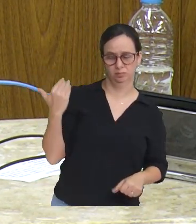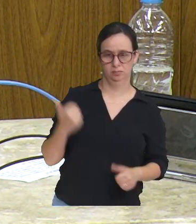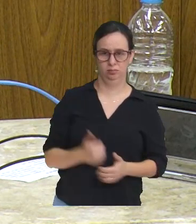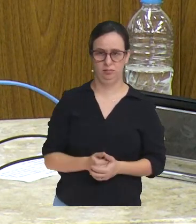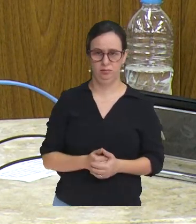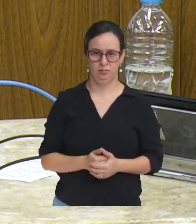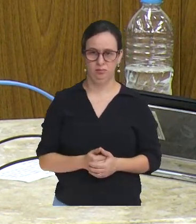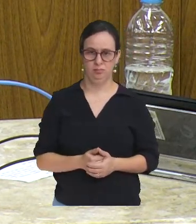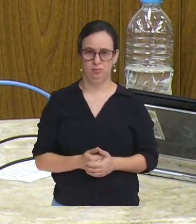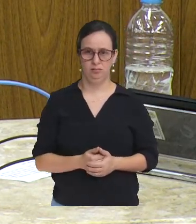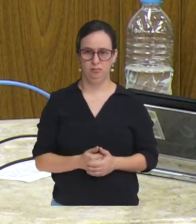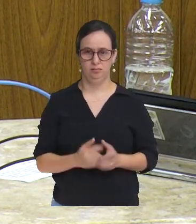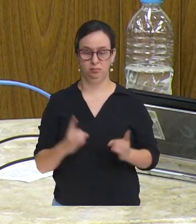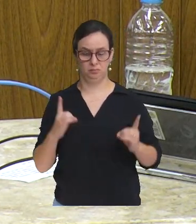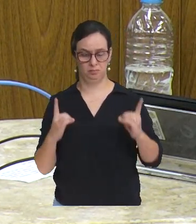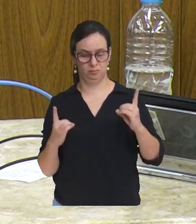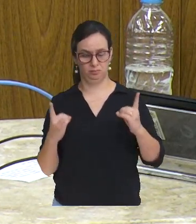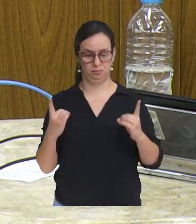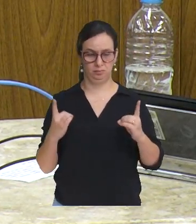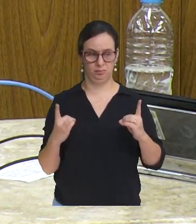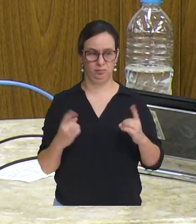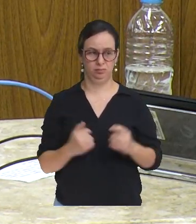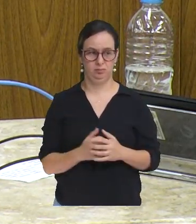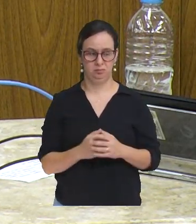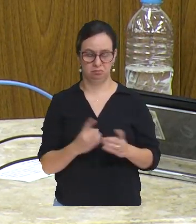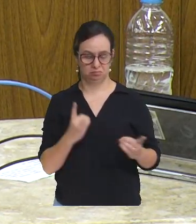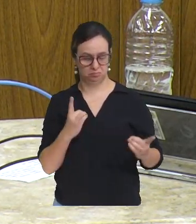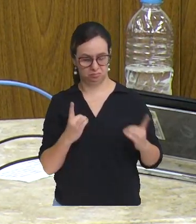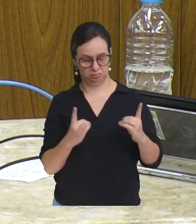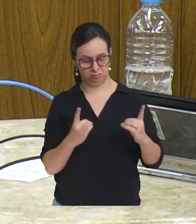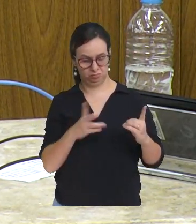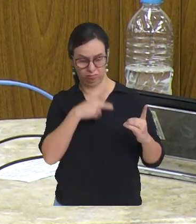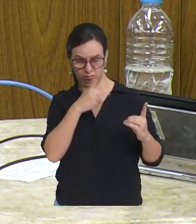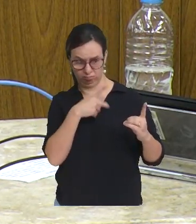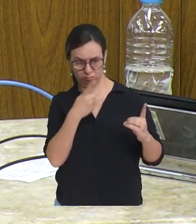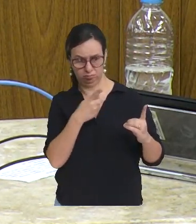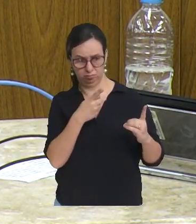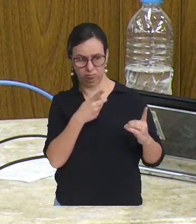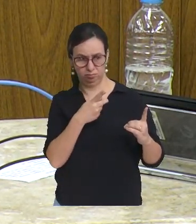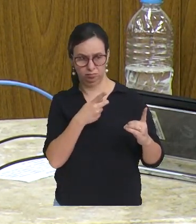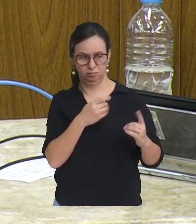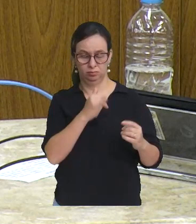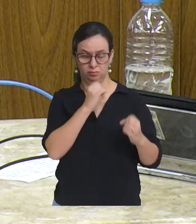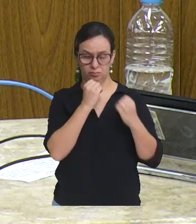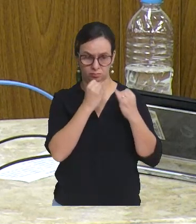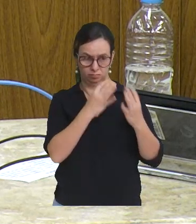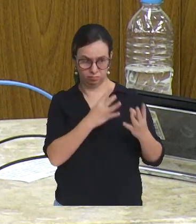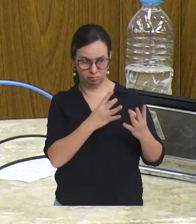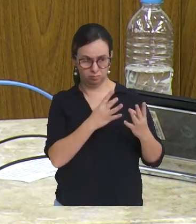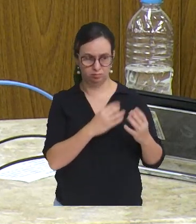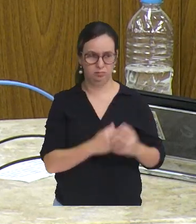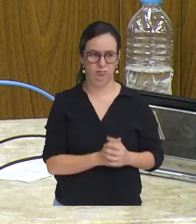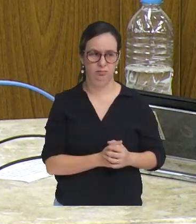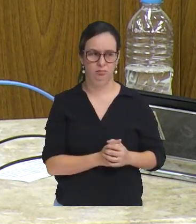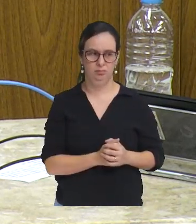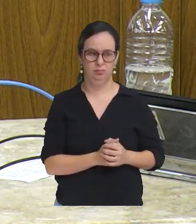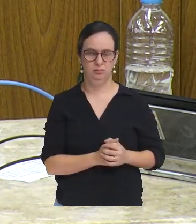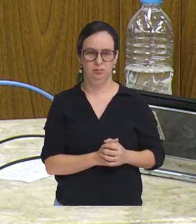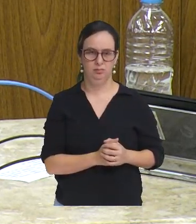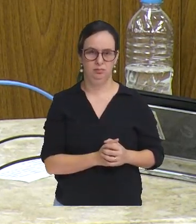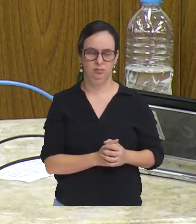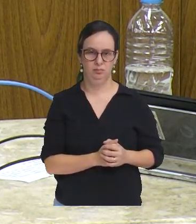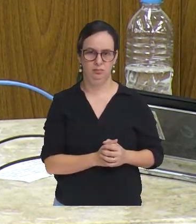e ele ali oferecia várias vantagens, né, em relação à economia para o nosso